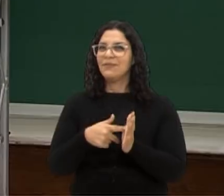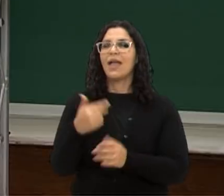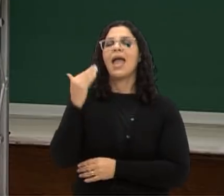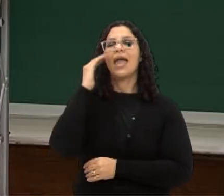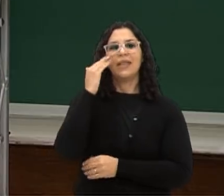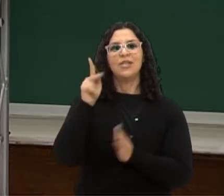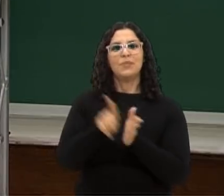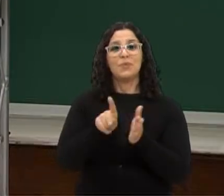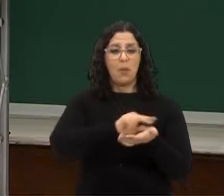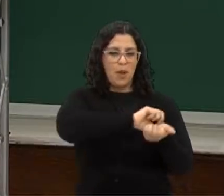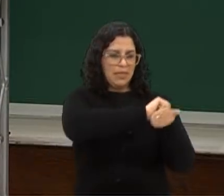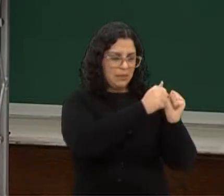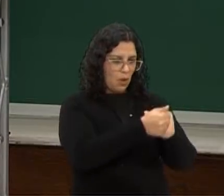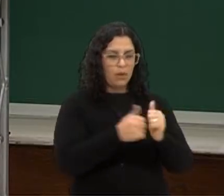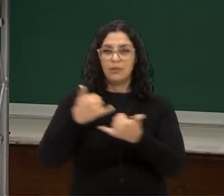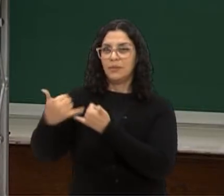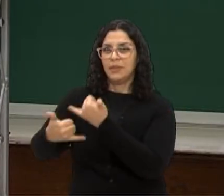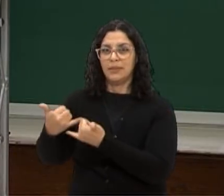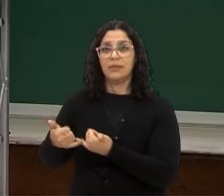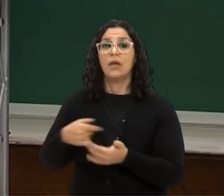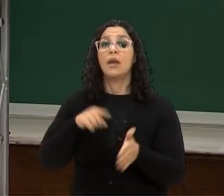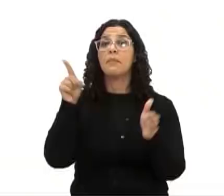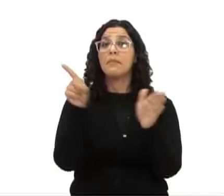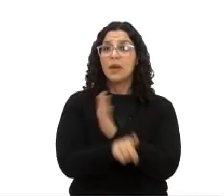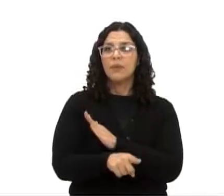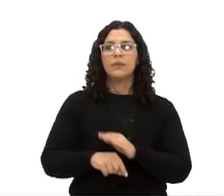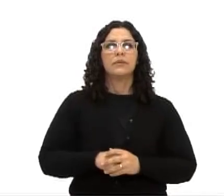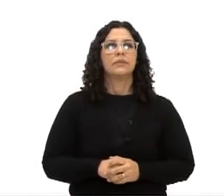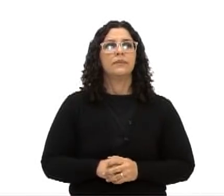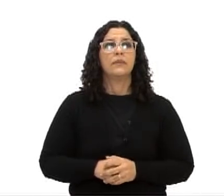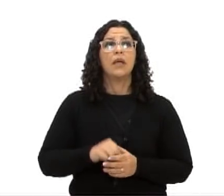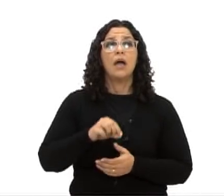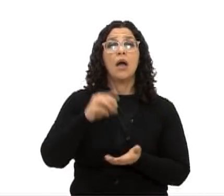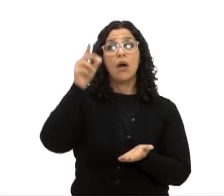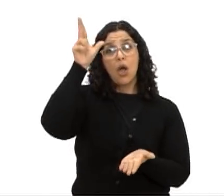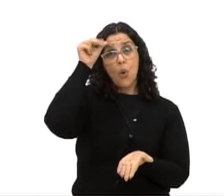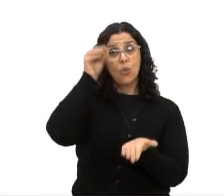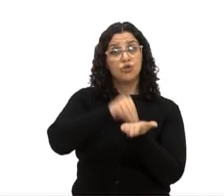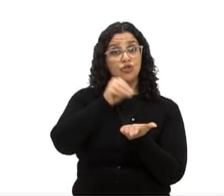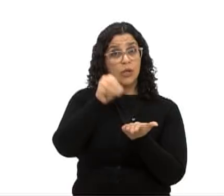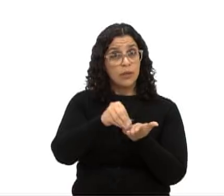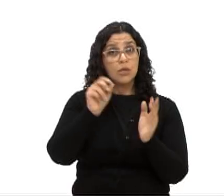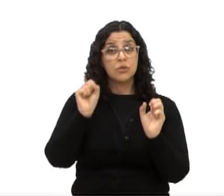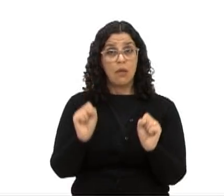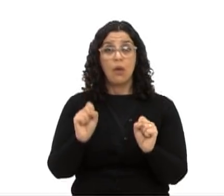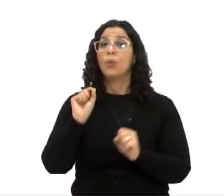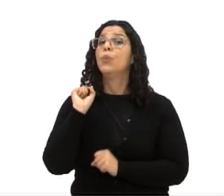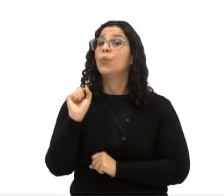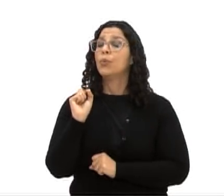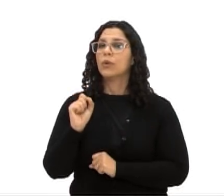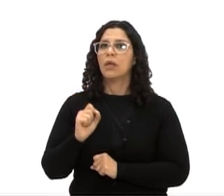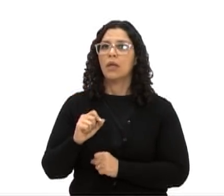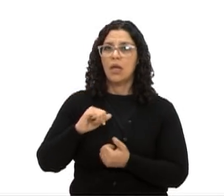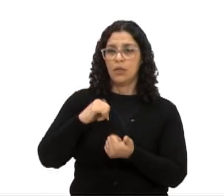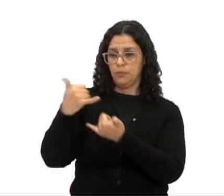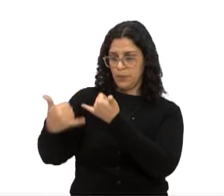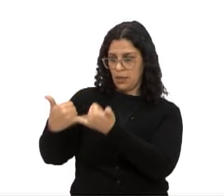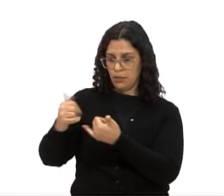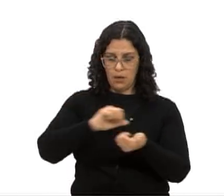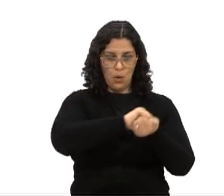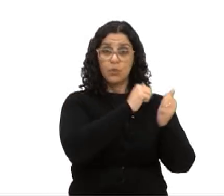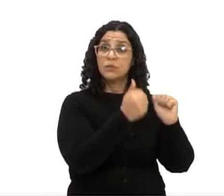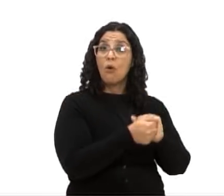seus jogos e esportes aí, né? Primeiro quiz do dia. O xadrez pode ser considerado, acabamos de falar, jogo ou